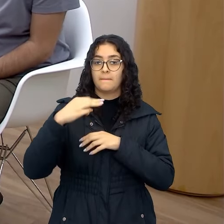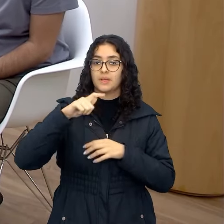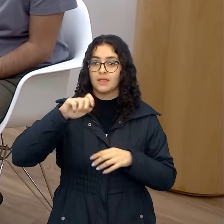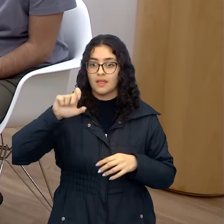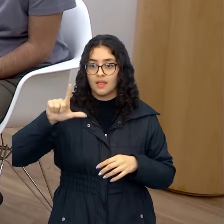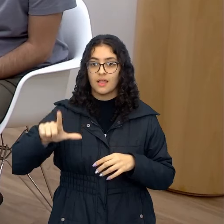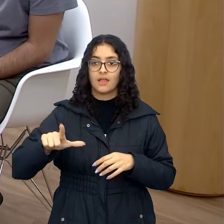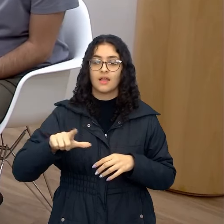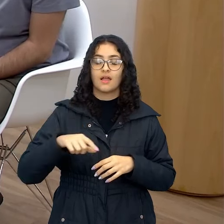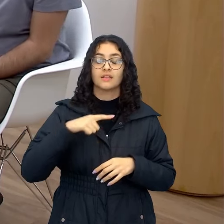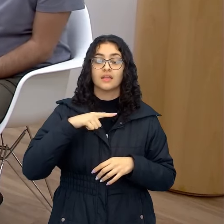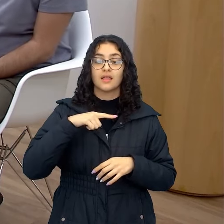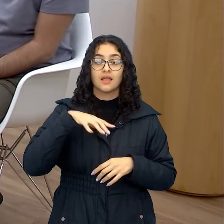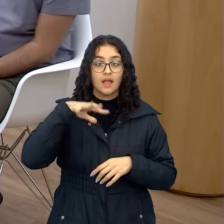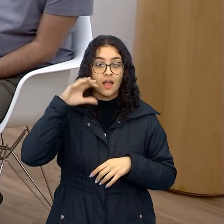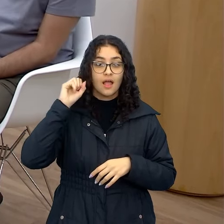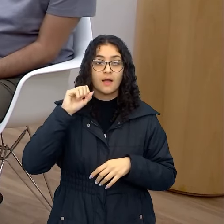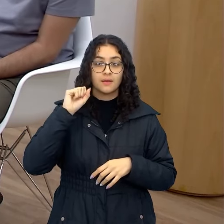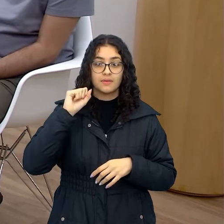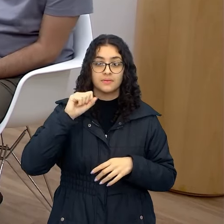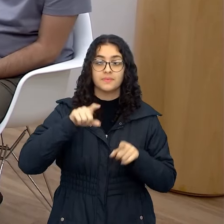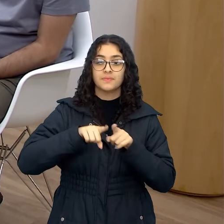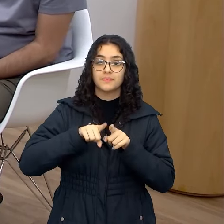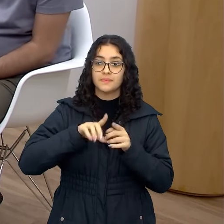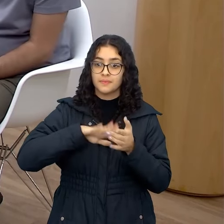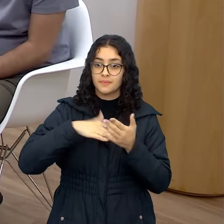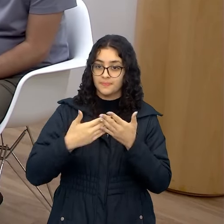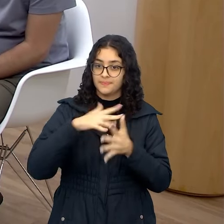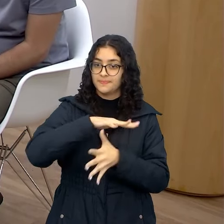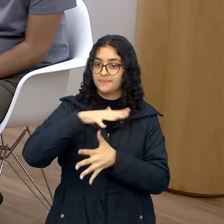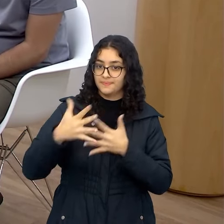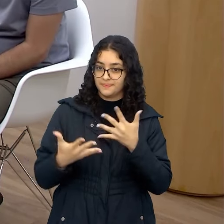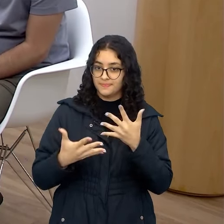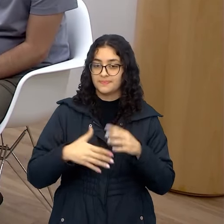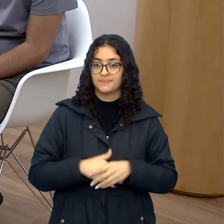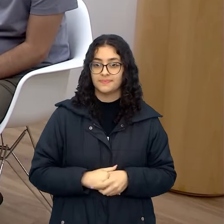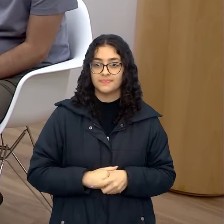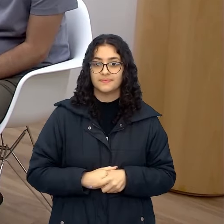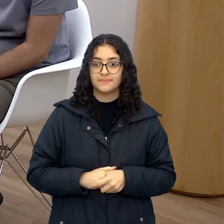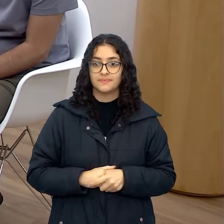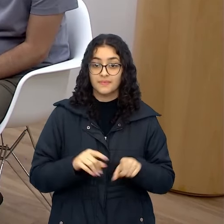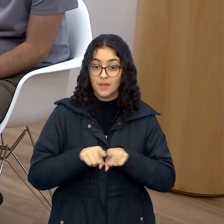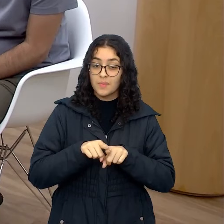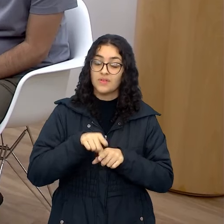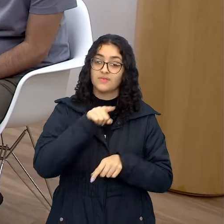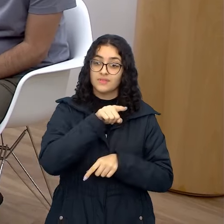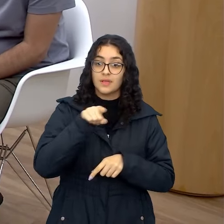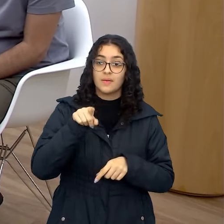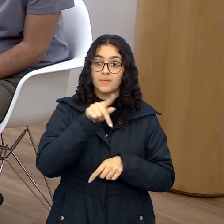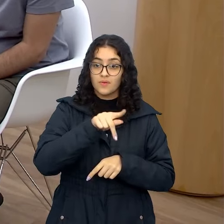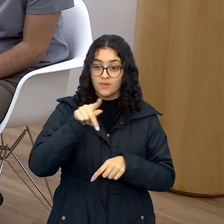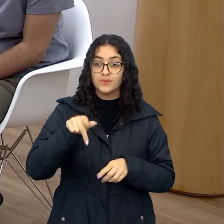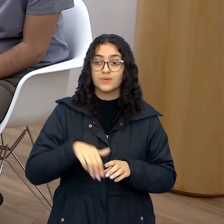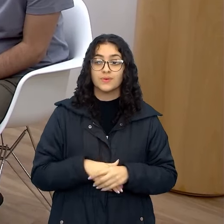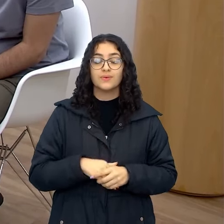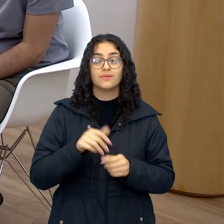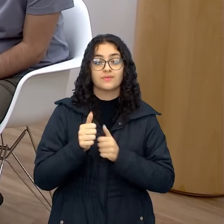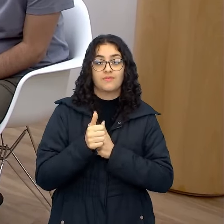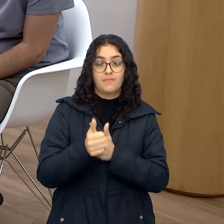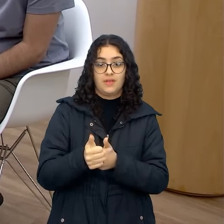áudio Marcos e as intérpretes de Libras. Isso, e a você, professor e professora, que